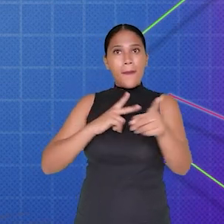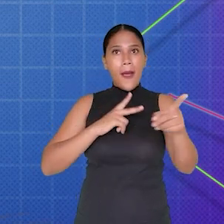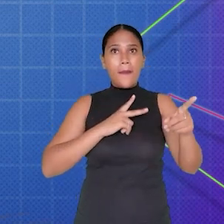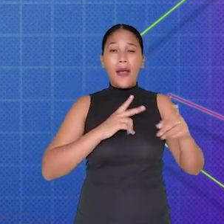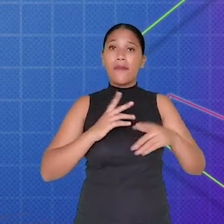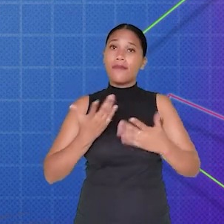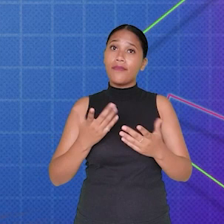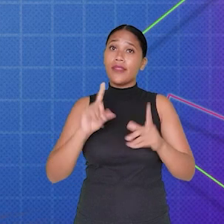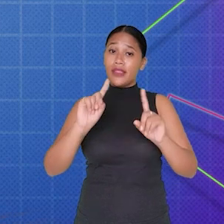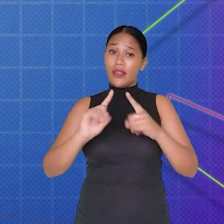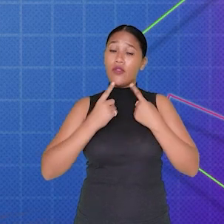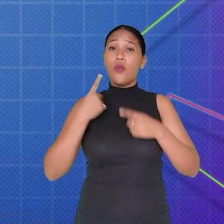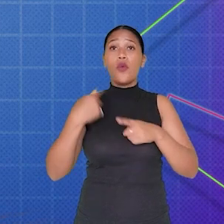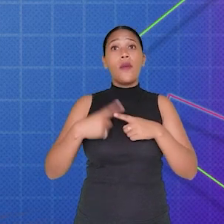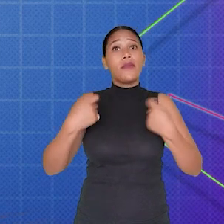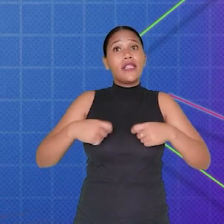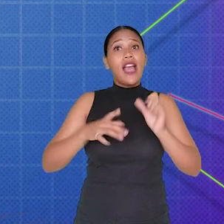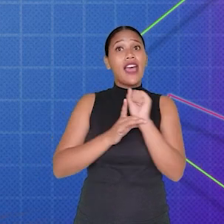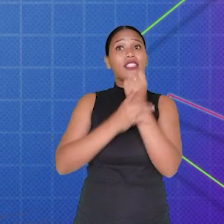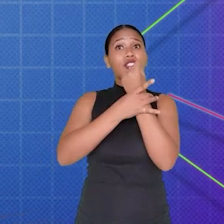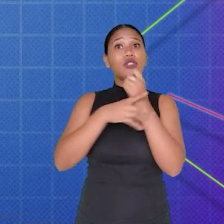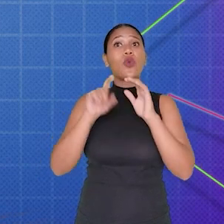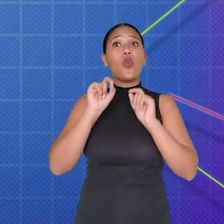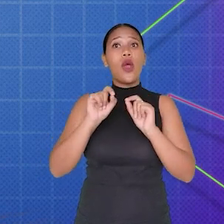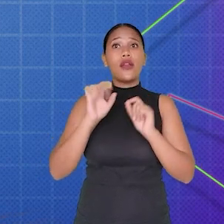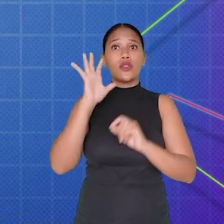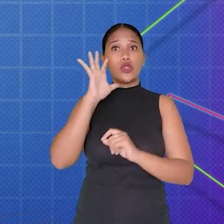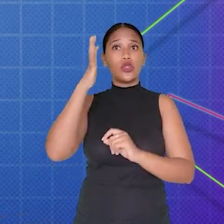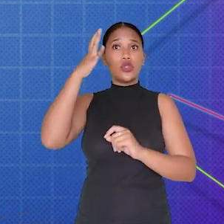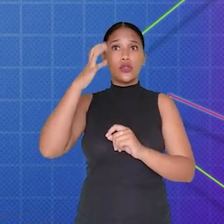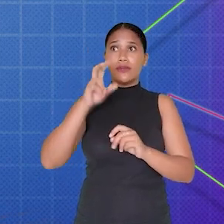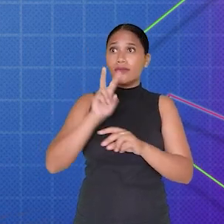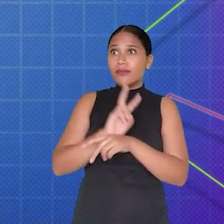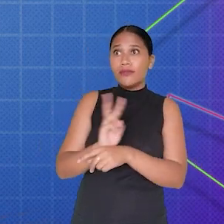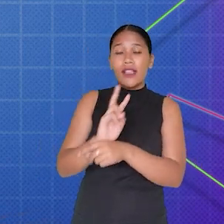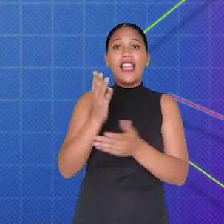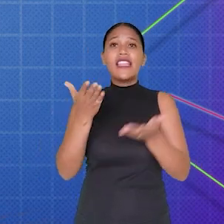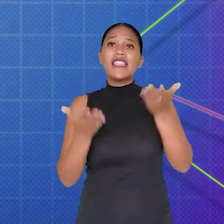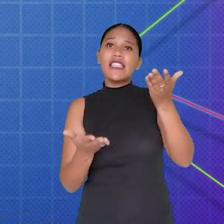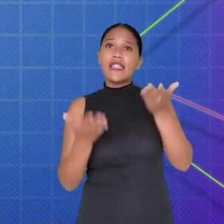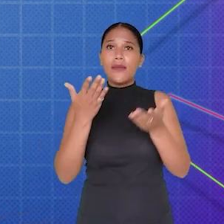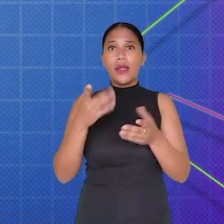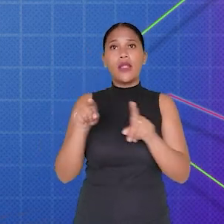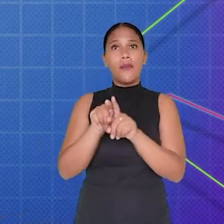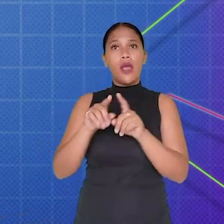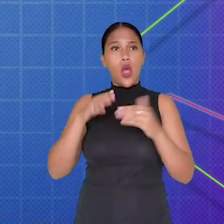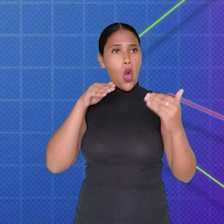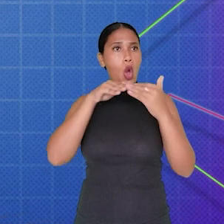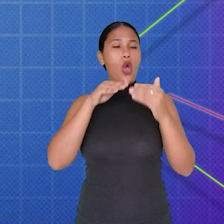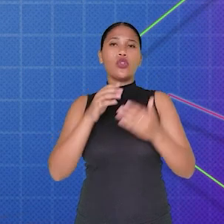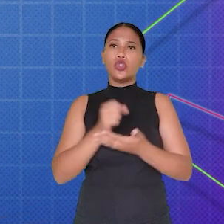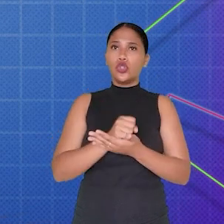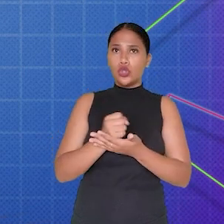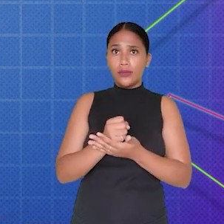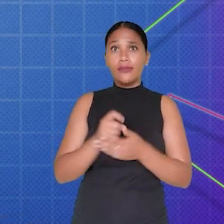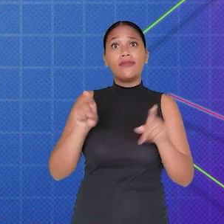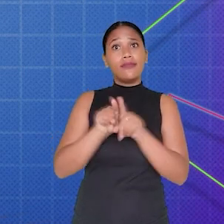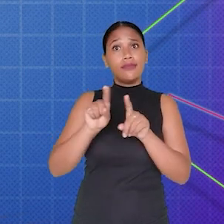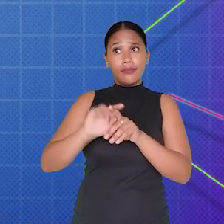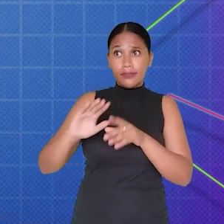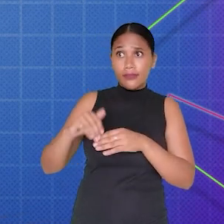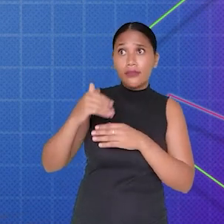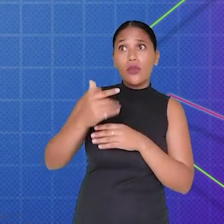ser desafiadora para os desenvolvedores de jogos, pois é necessário garantir que as opções de personalização sejam equilibradas e coerentes com o